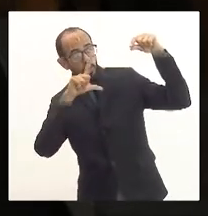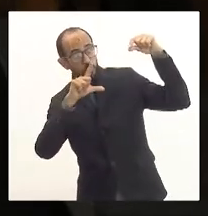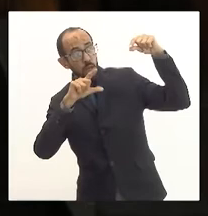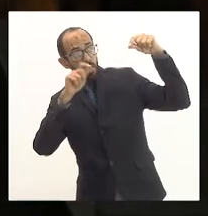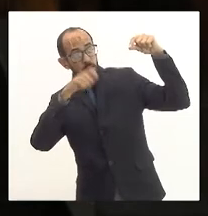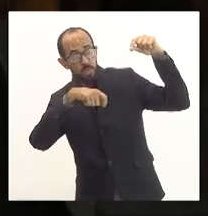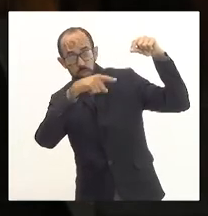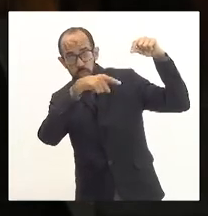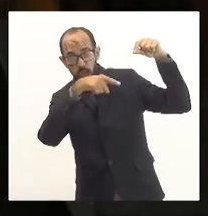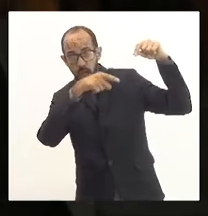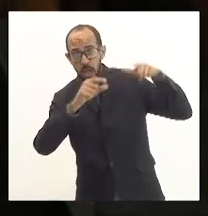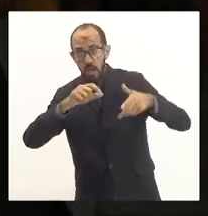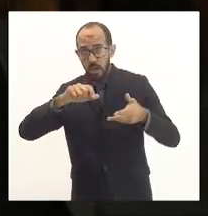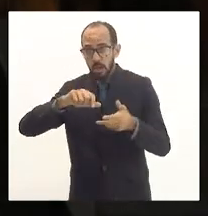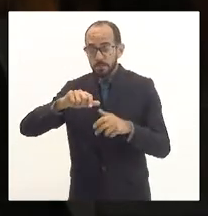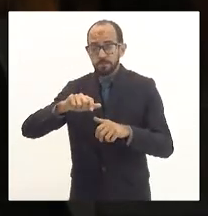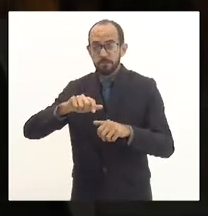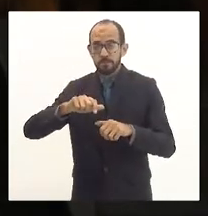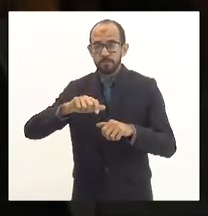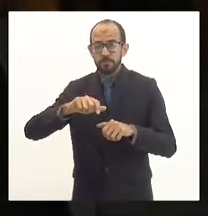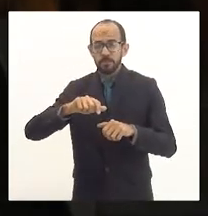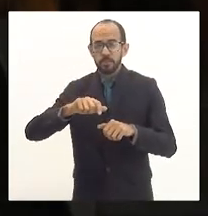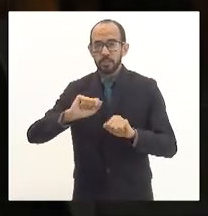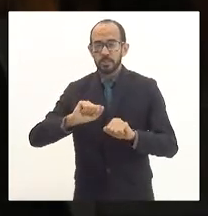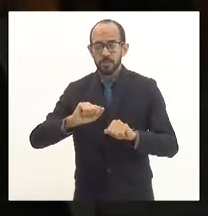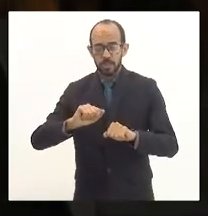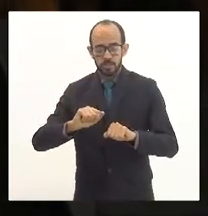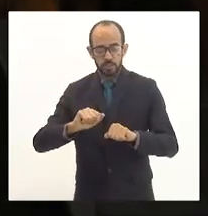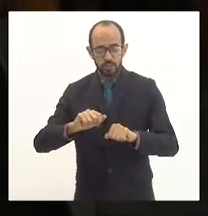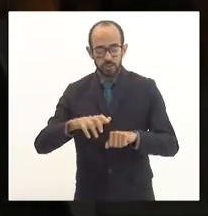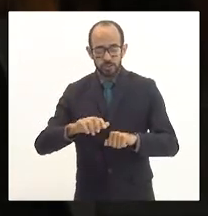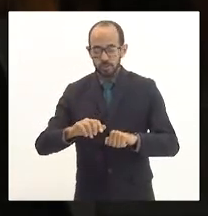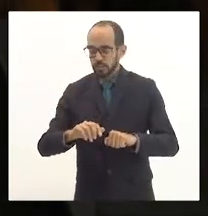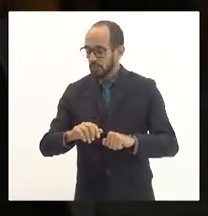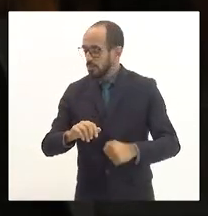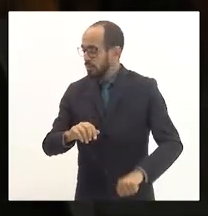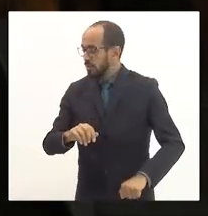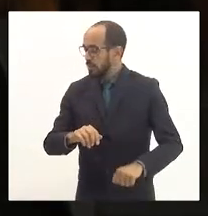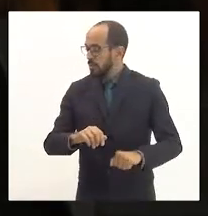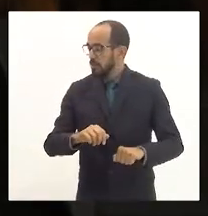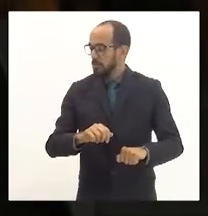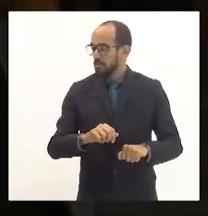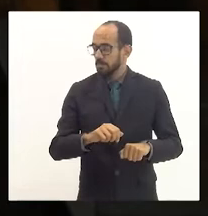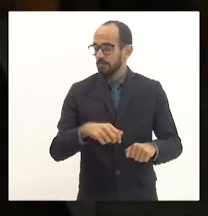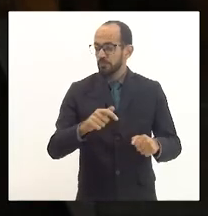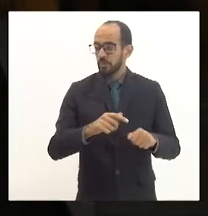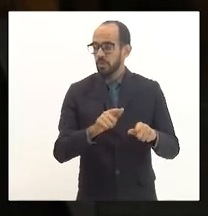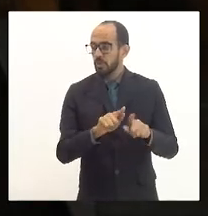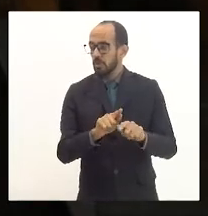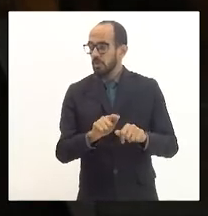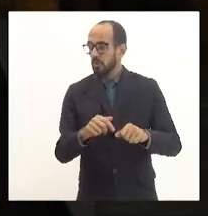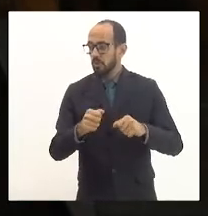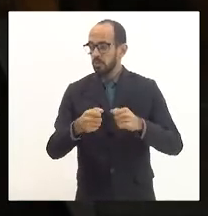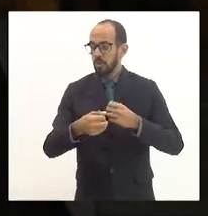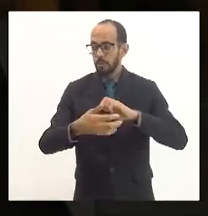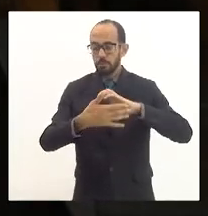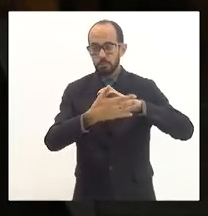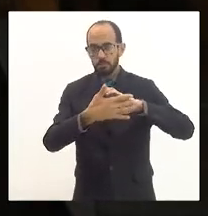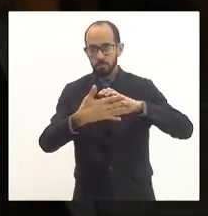é de Marte que é o escuta através de foguetes